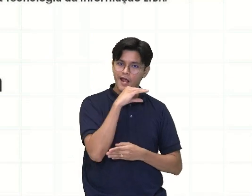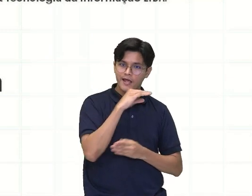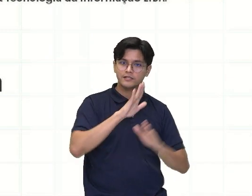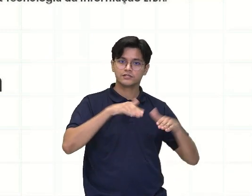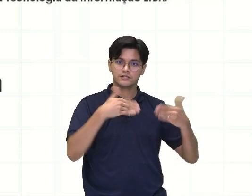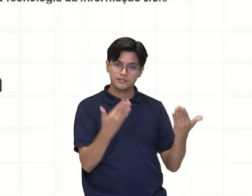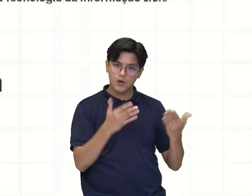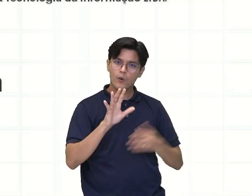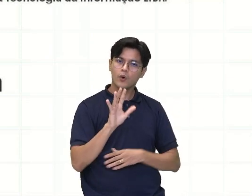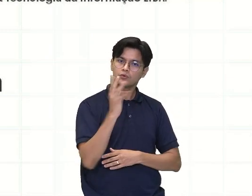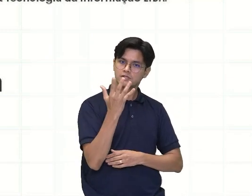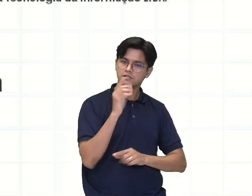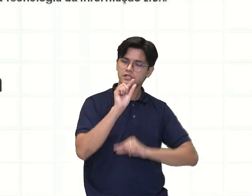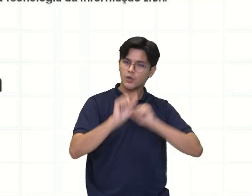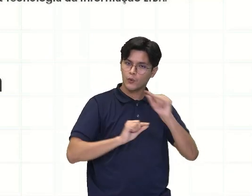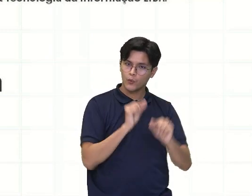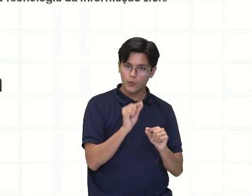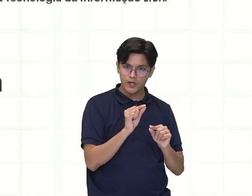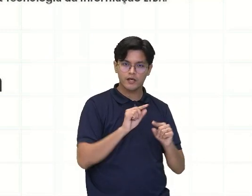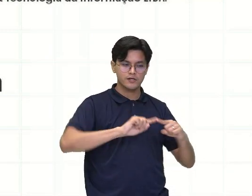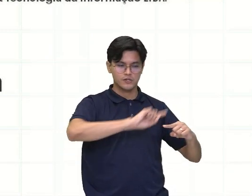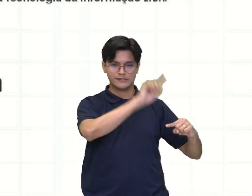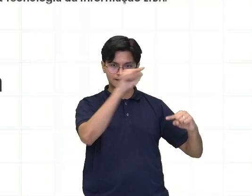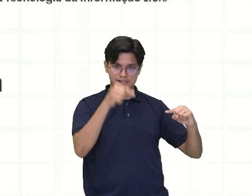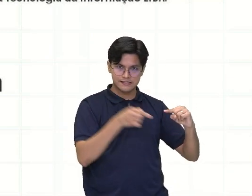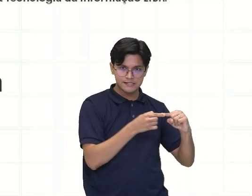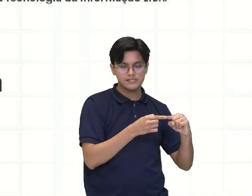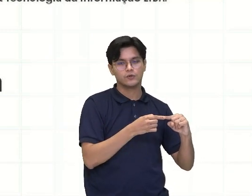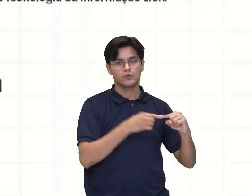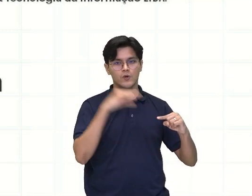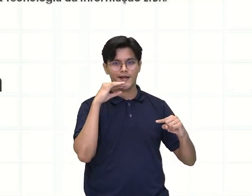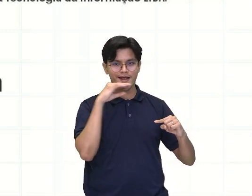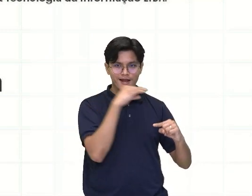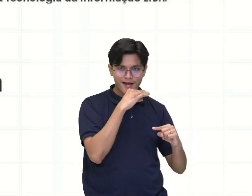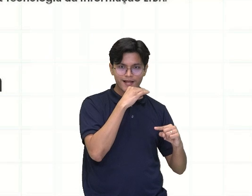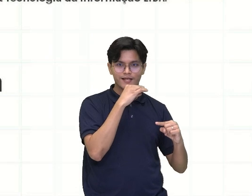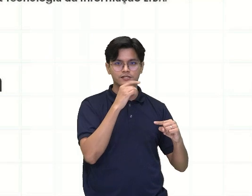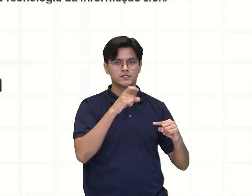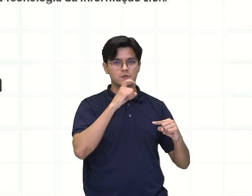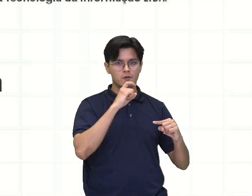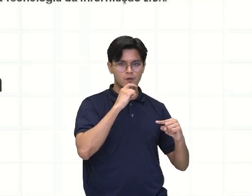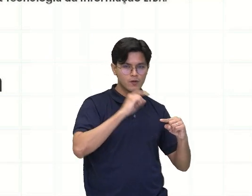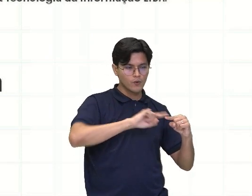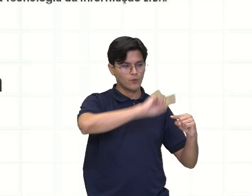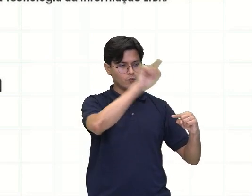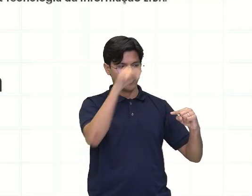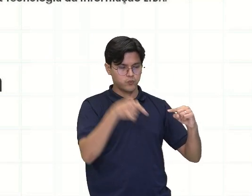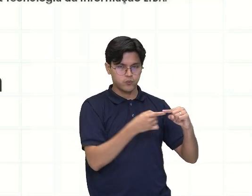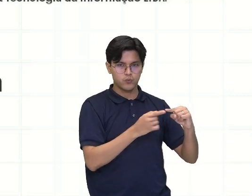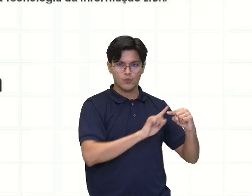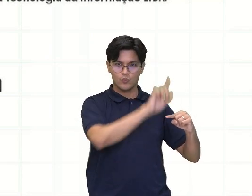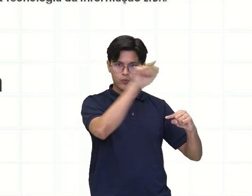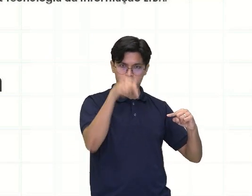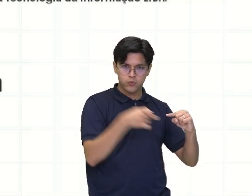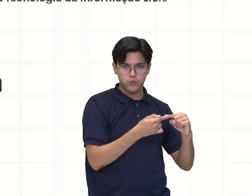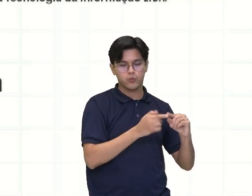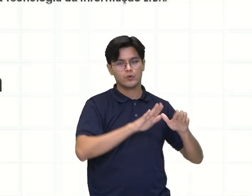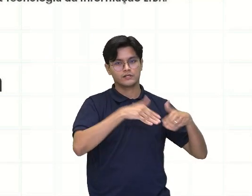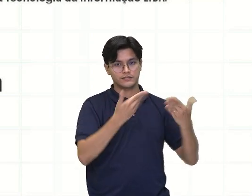Continuamente, mantendo o interior da geladeira em uma temperatura adequada para